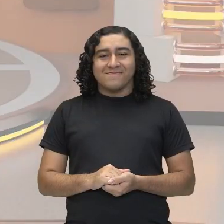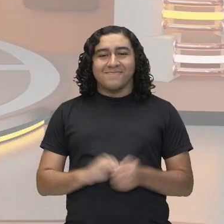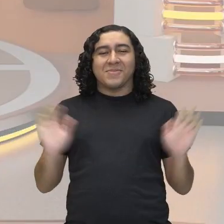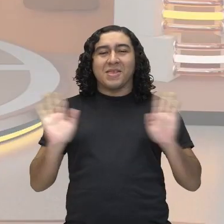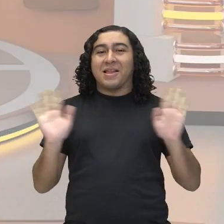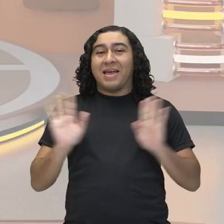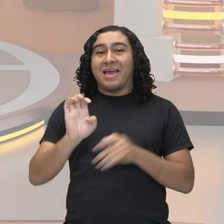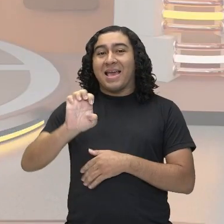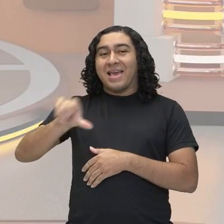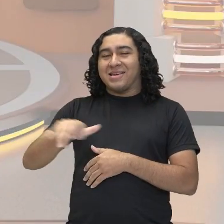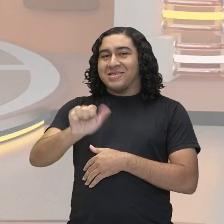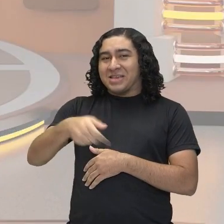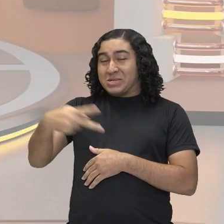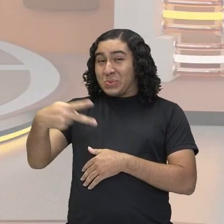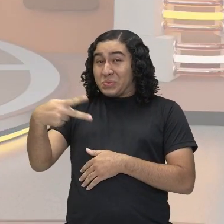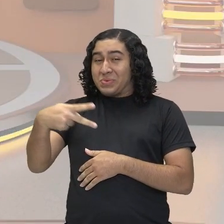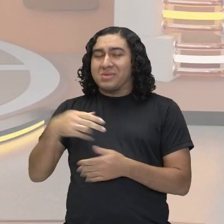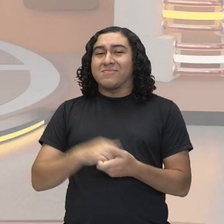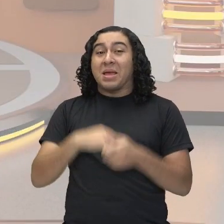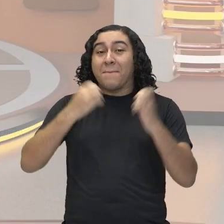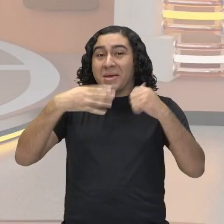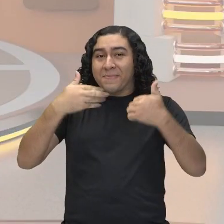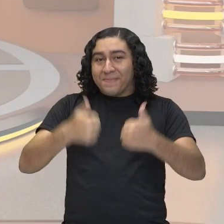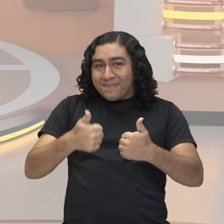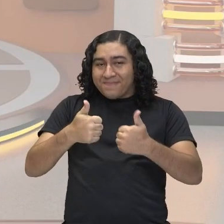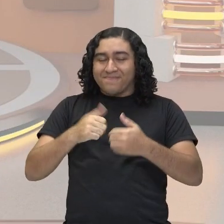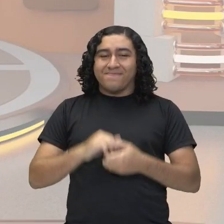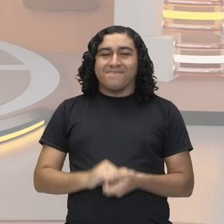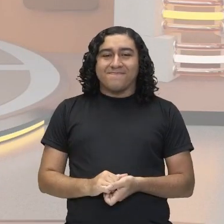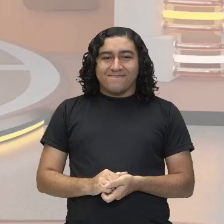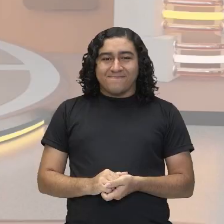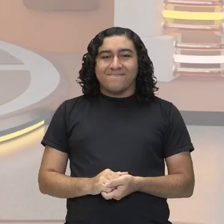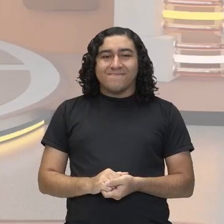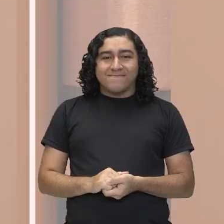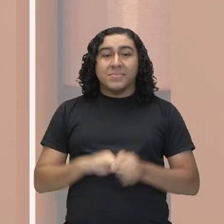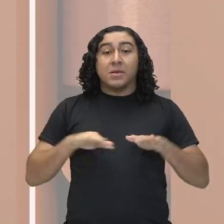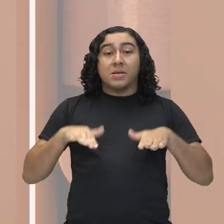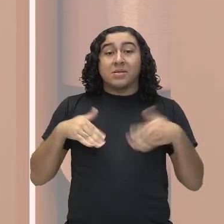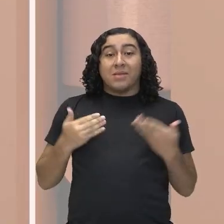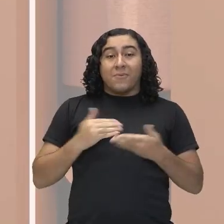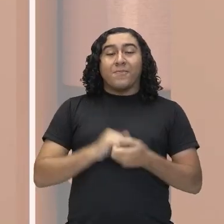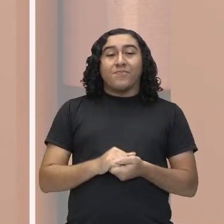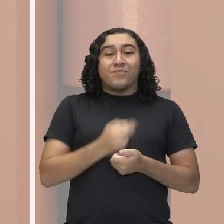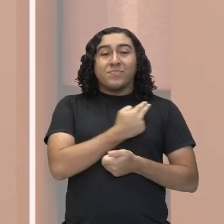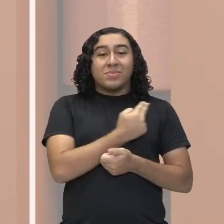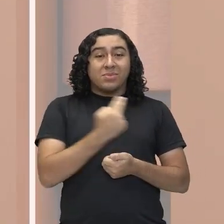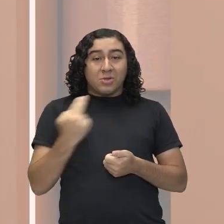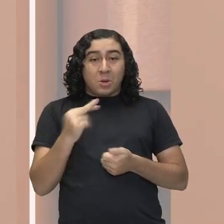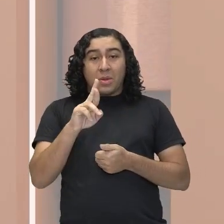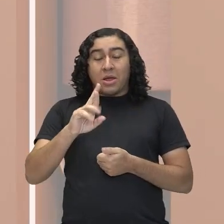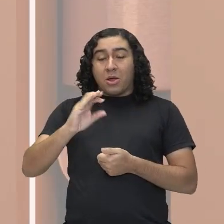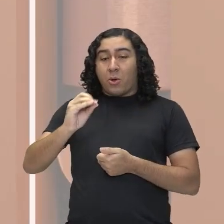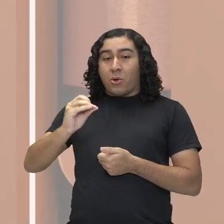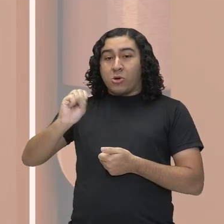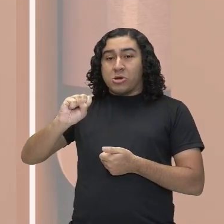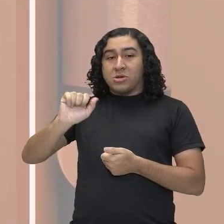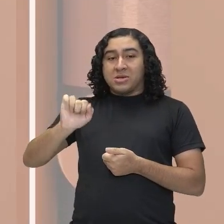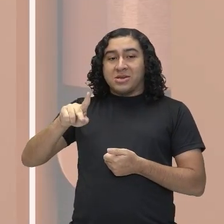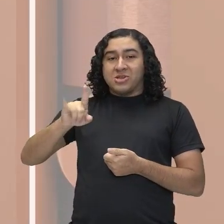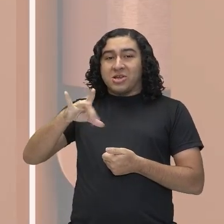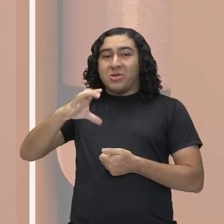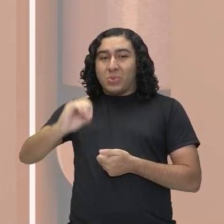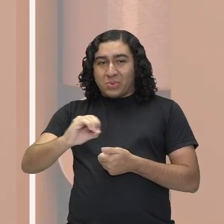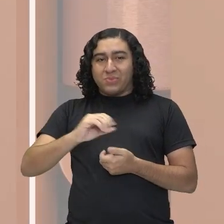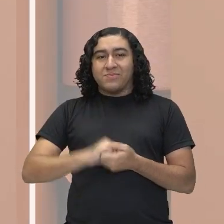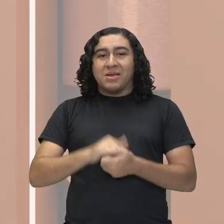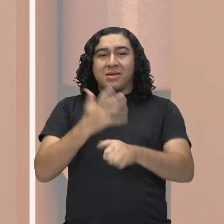Olá, EJA, segunda fase, tudo bem com vocês? Então, eu sou o professor Rosângelo